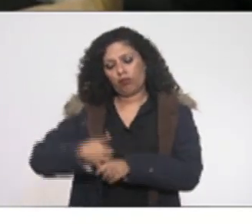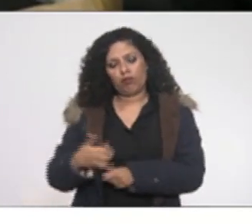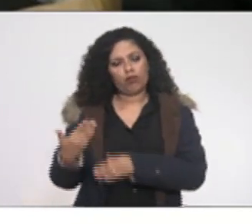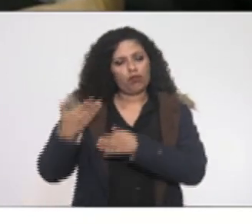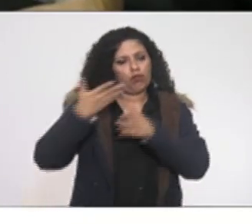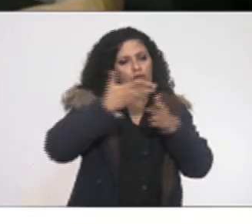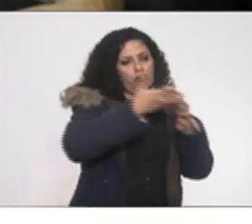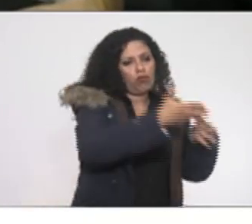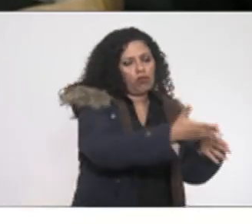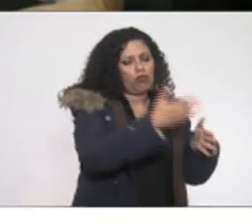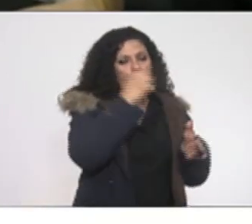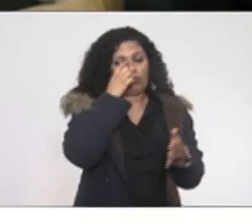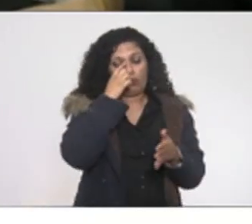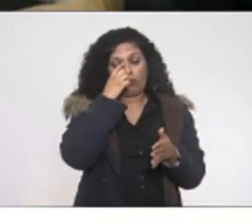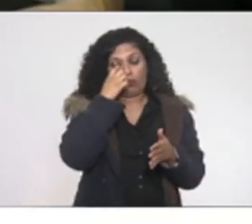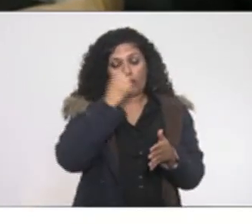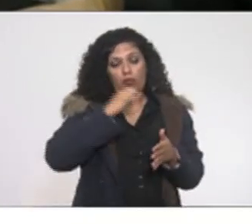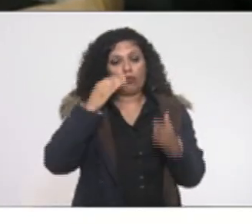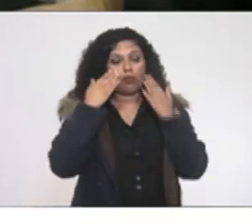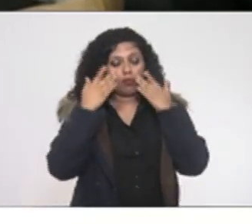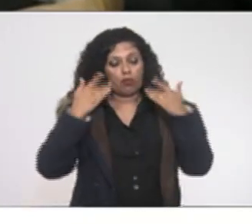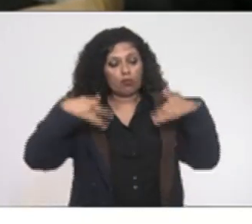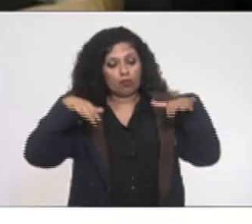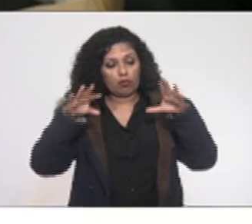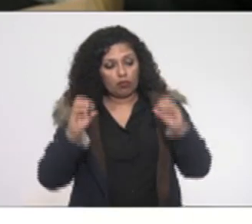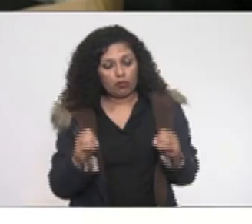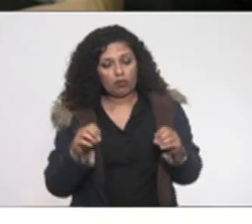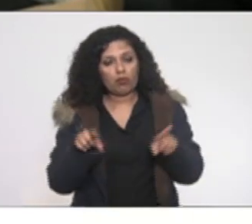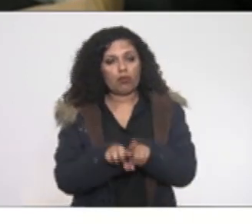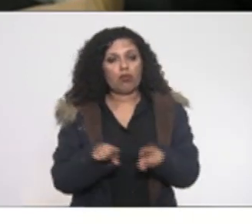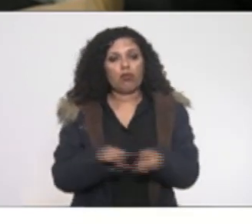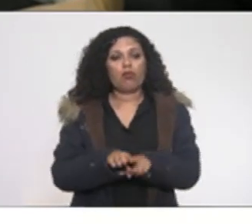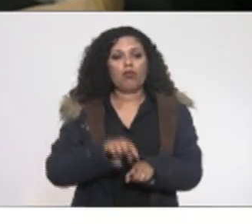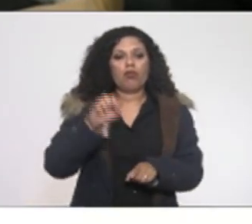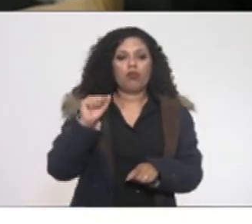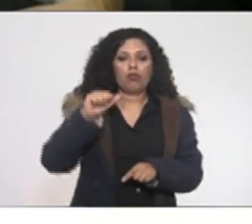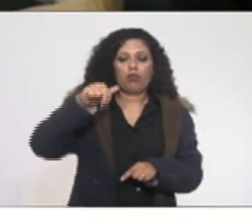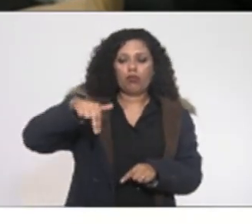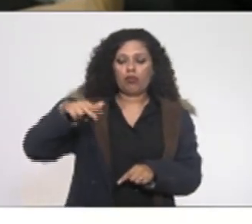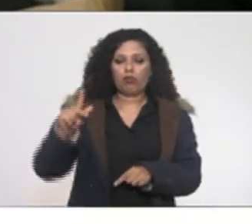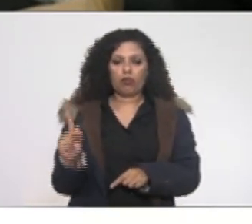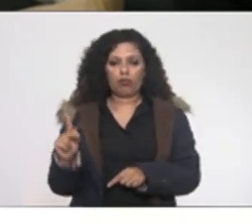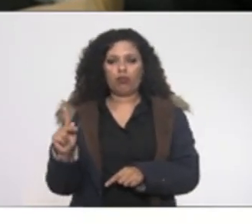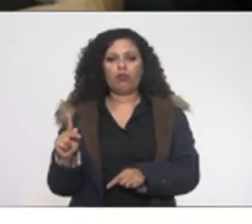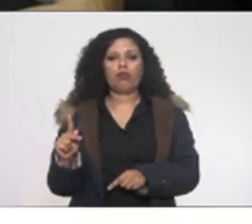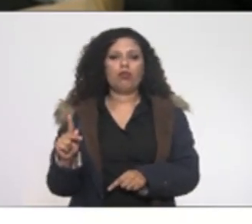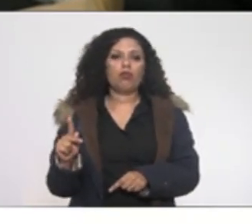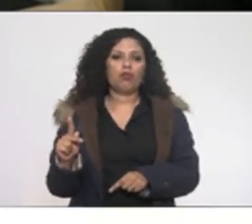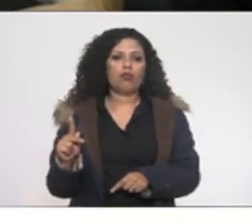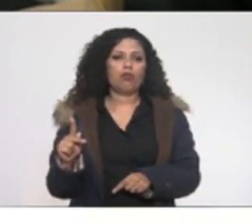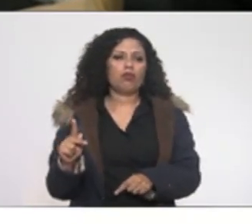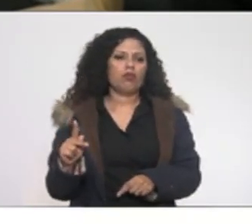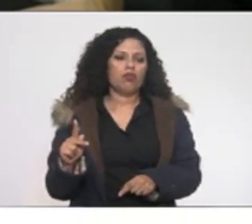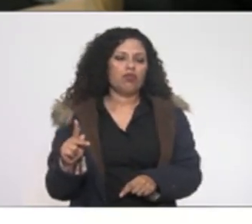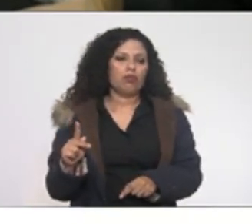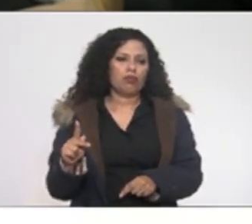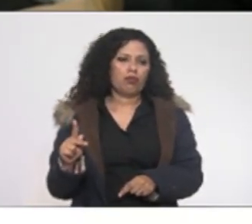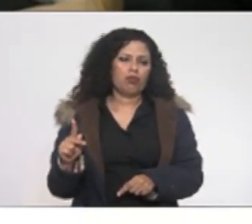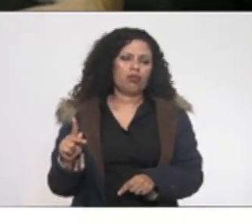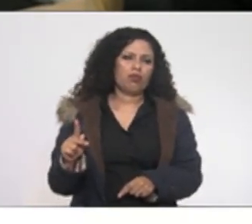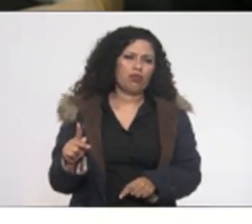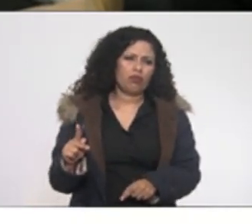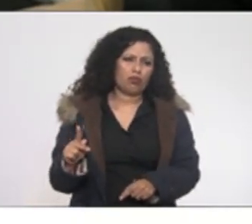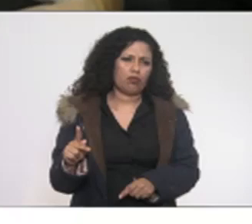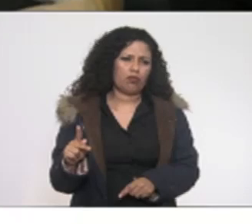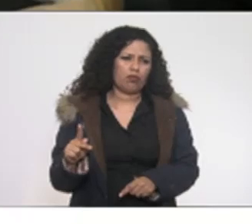Quanto mais transparência a gente dê, e a ANP também editou uma resolução que GLP é considerado lá na ANP, como